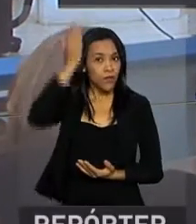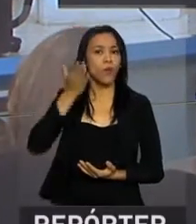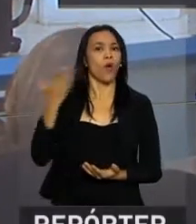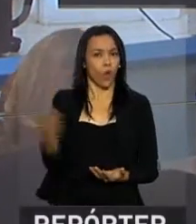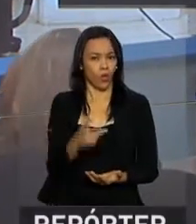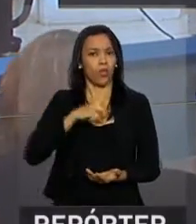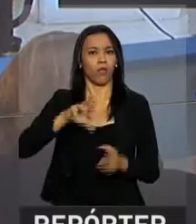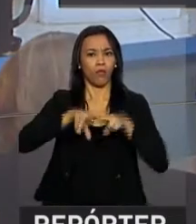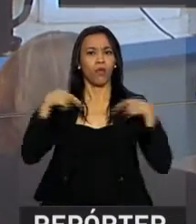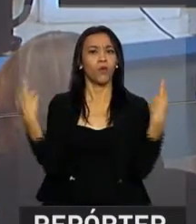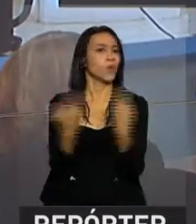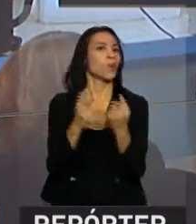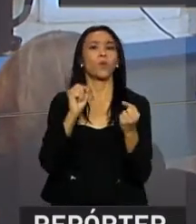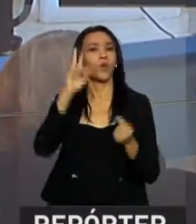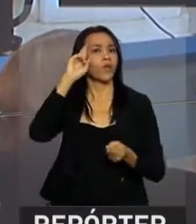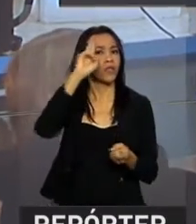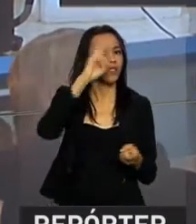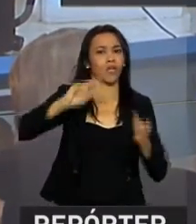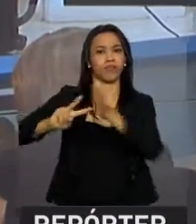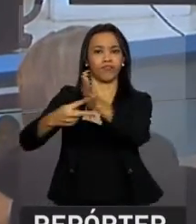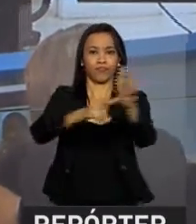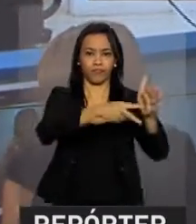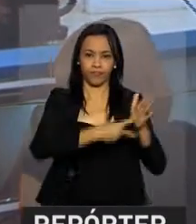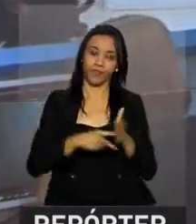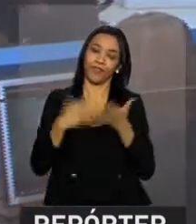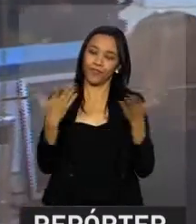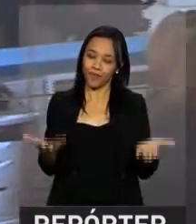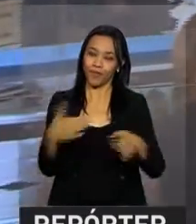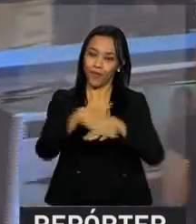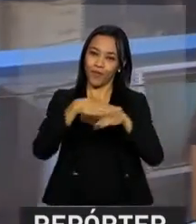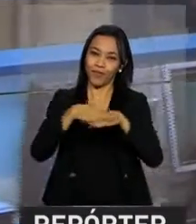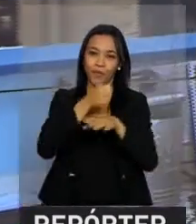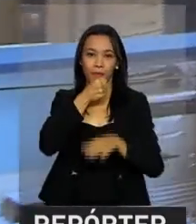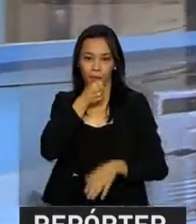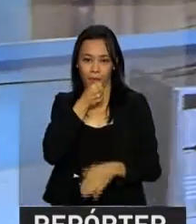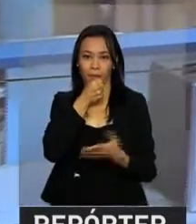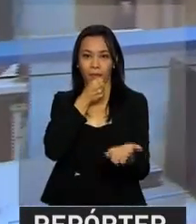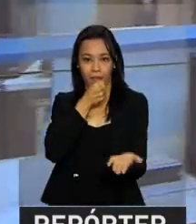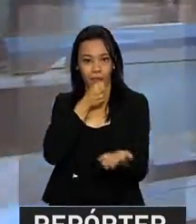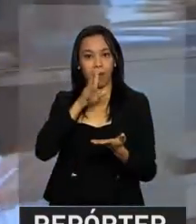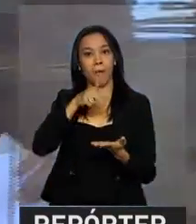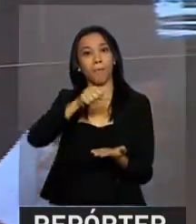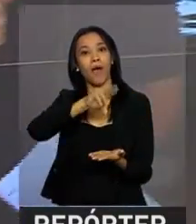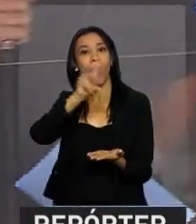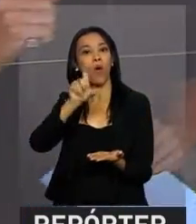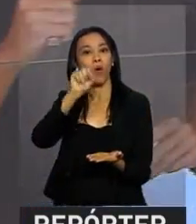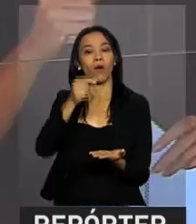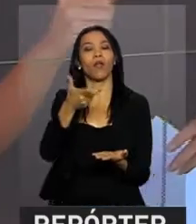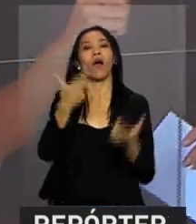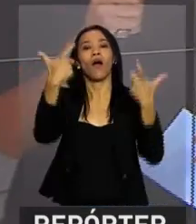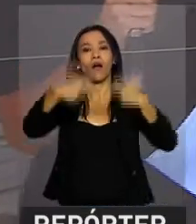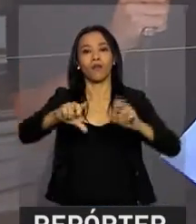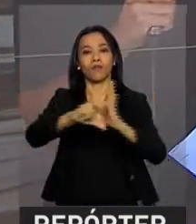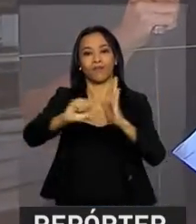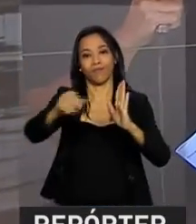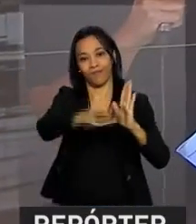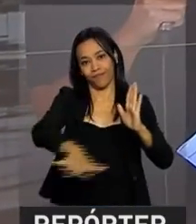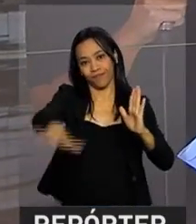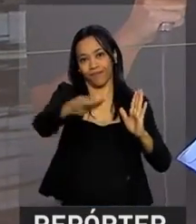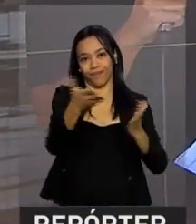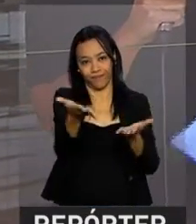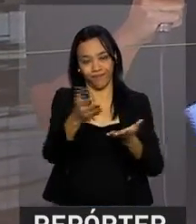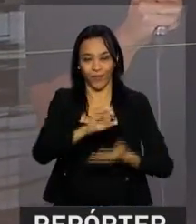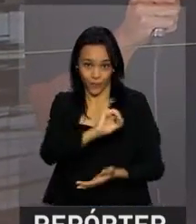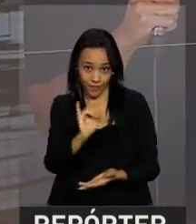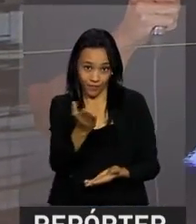reúne hoje com sindicalistas vamos conversar com a paula de worth que traz os detalhes pra gente direto do palácio do planalto foi paula